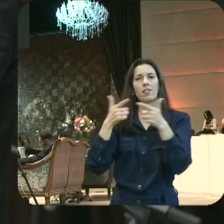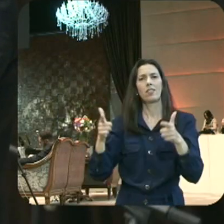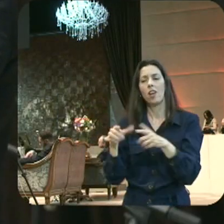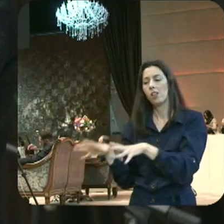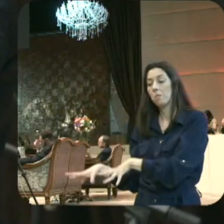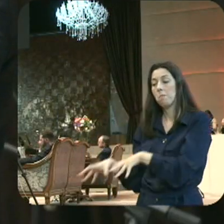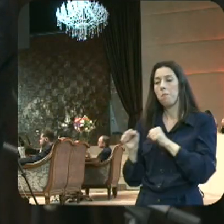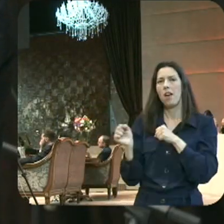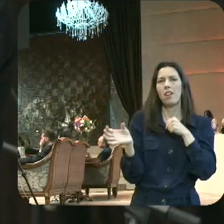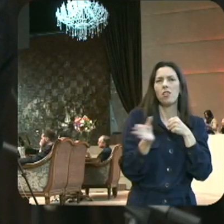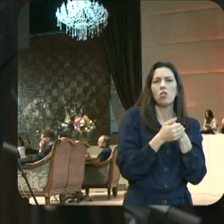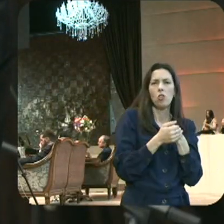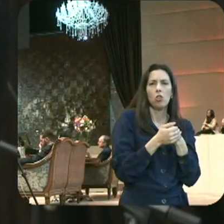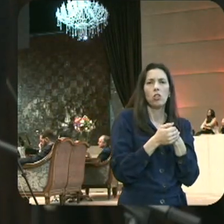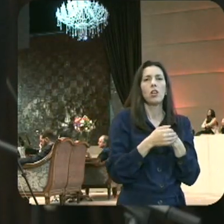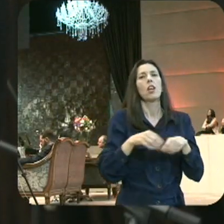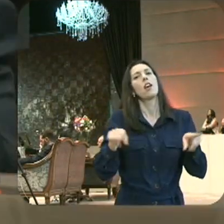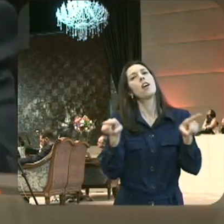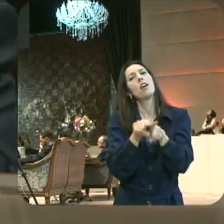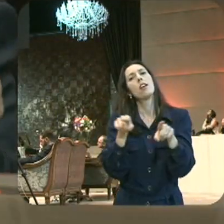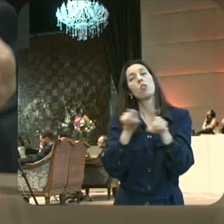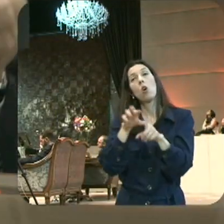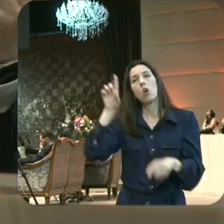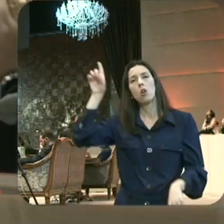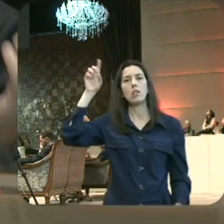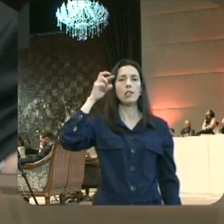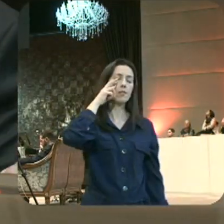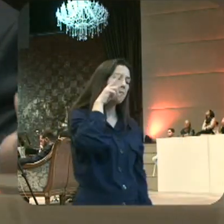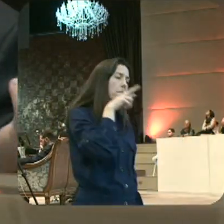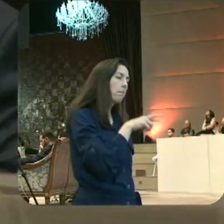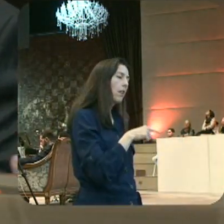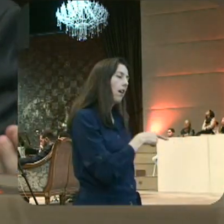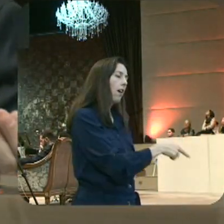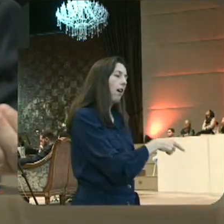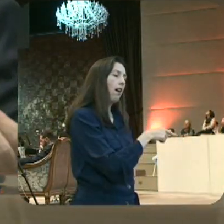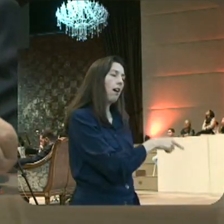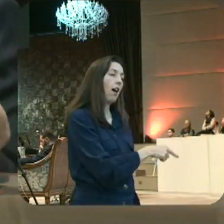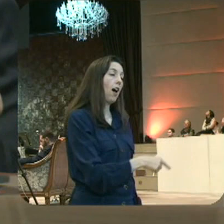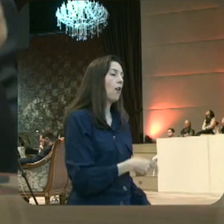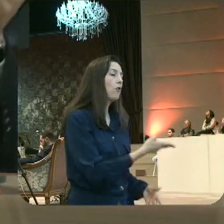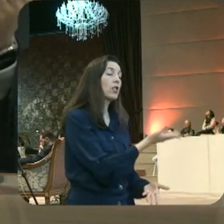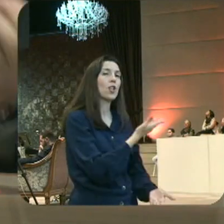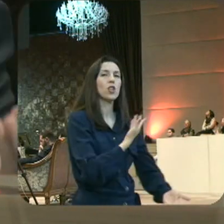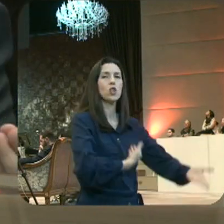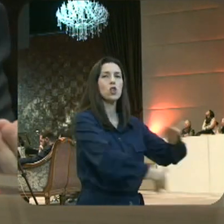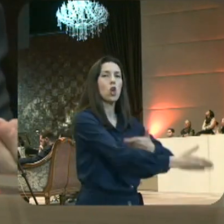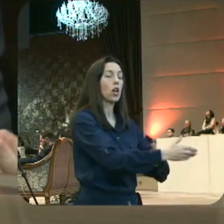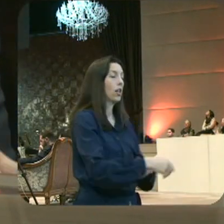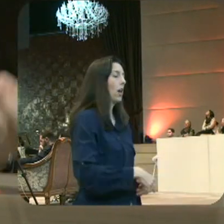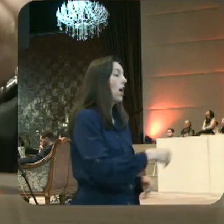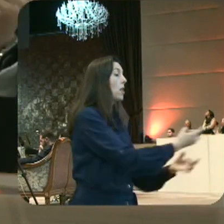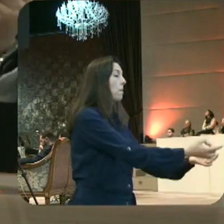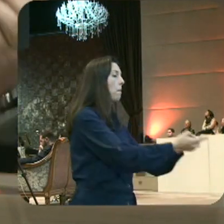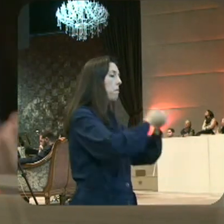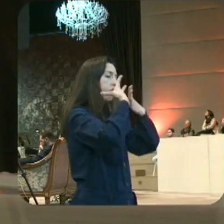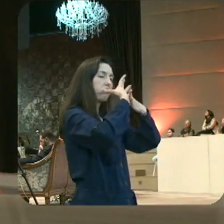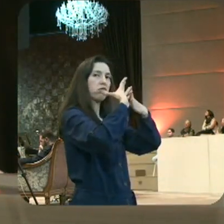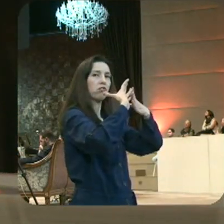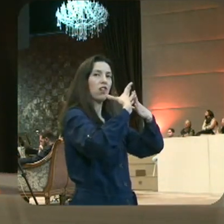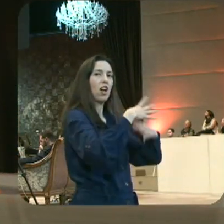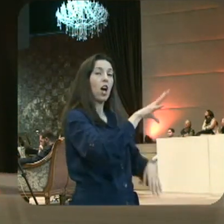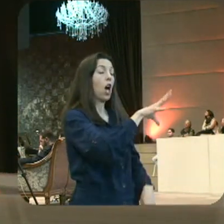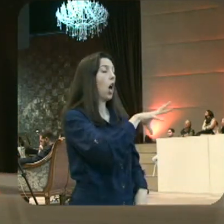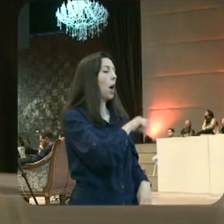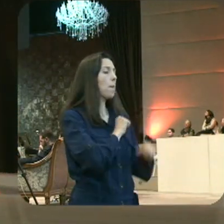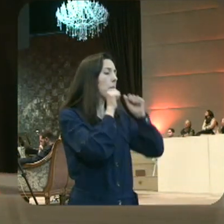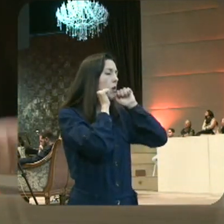santificado é, na verdade, aos olhos de Deus, trocar Deus, o seu amor, as suas